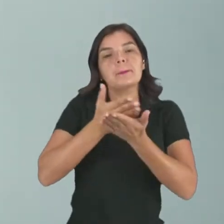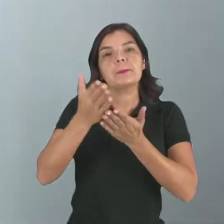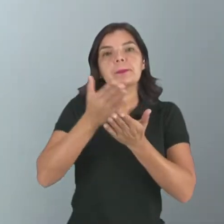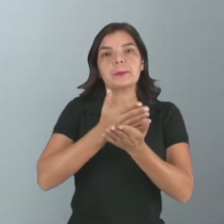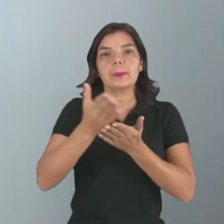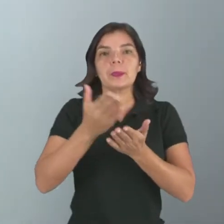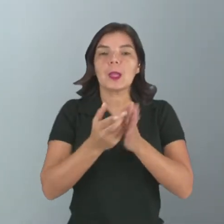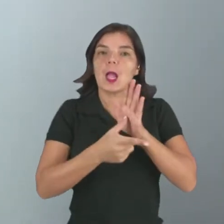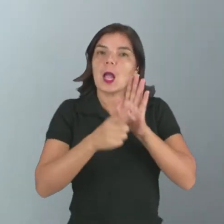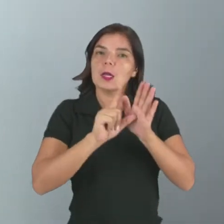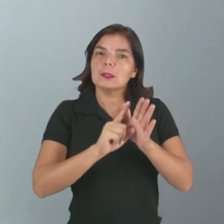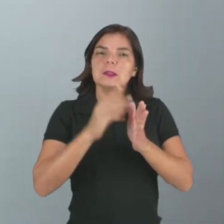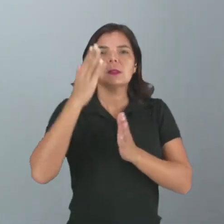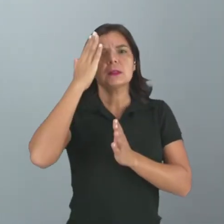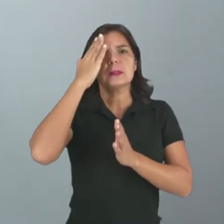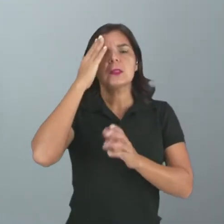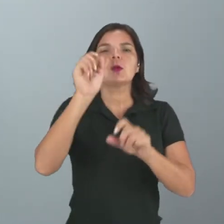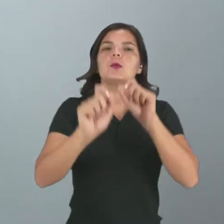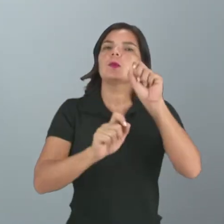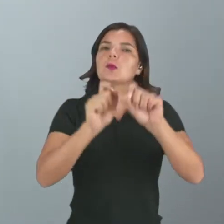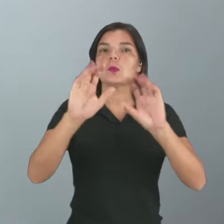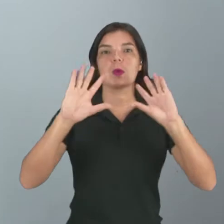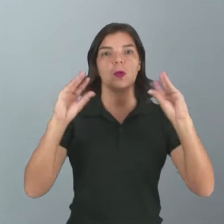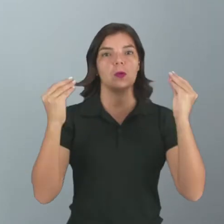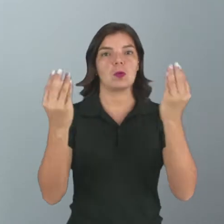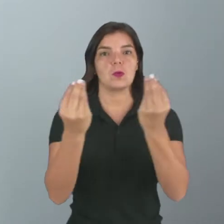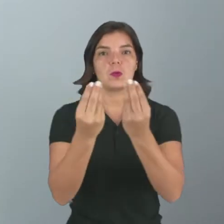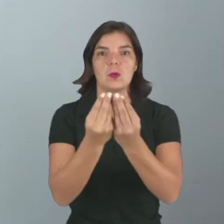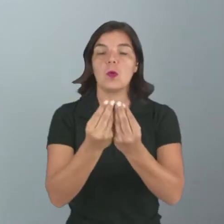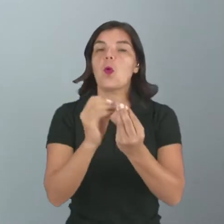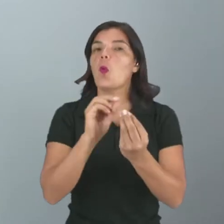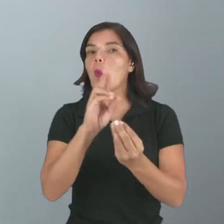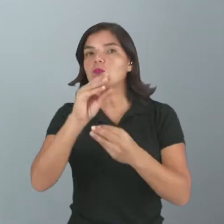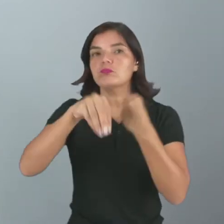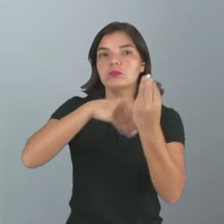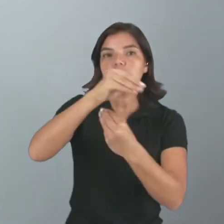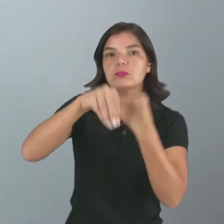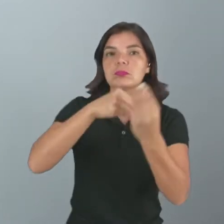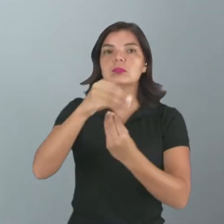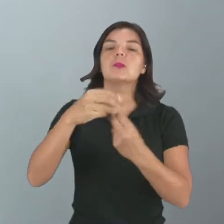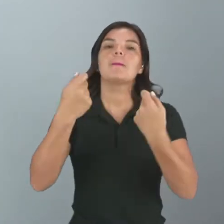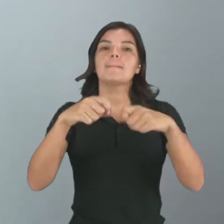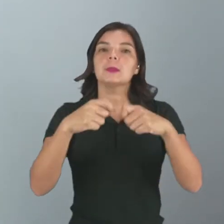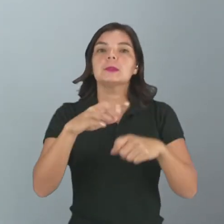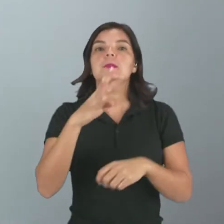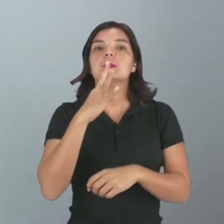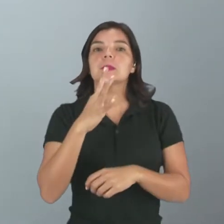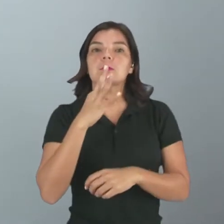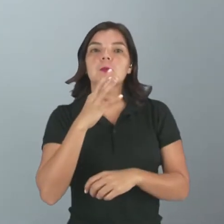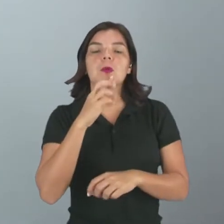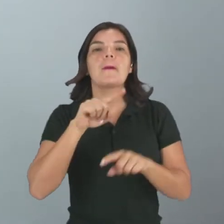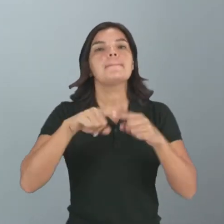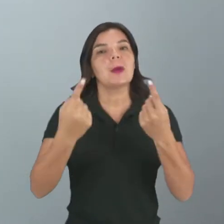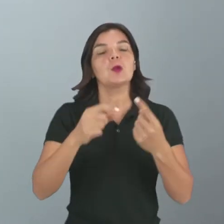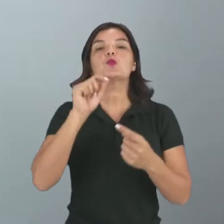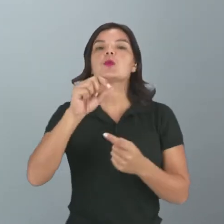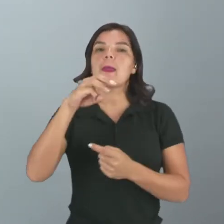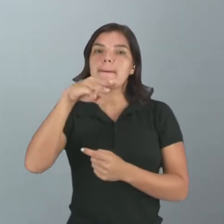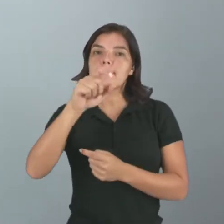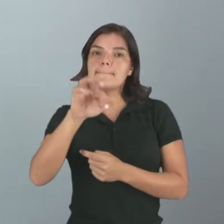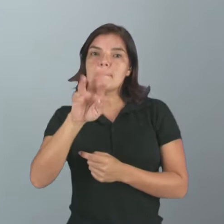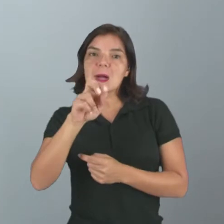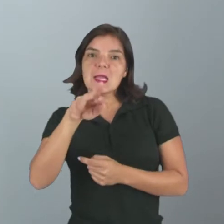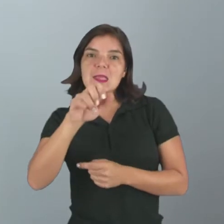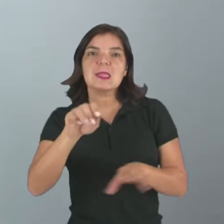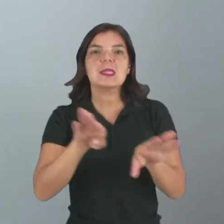começar, antes da gente entender o que são substâncias, o que são misturas, a gente precisa ter um conhecimento acerca de matéria. E quando